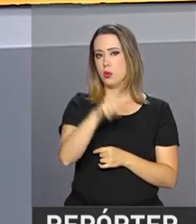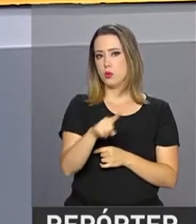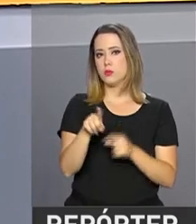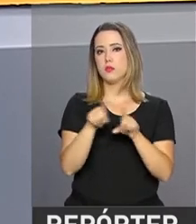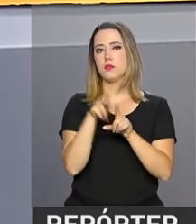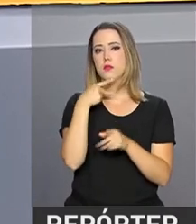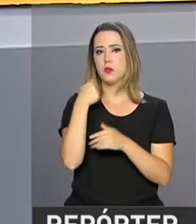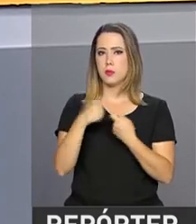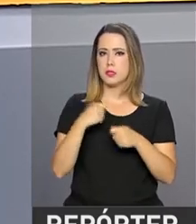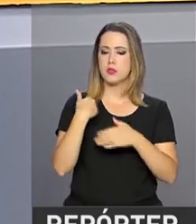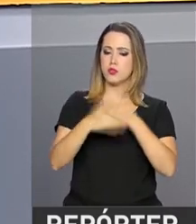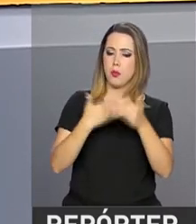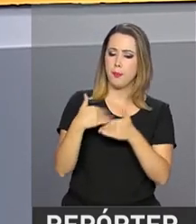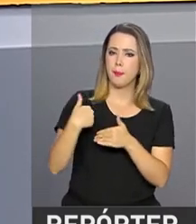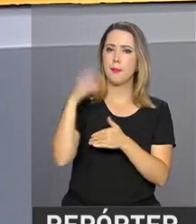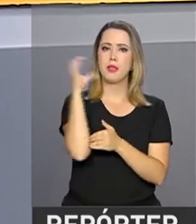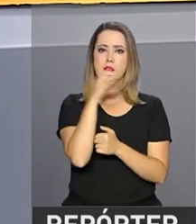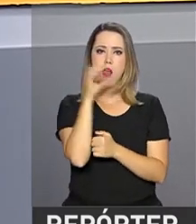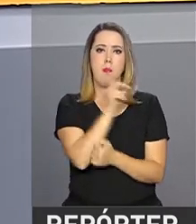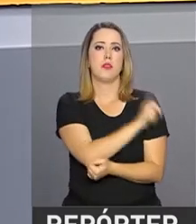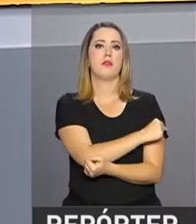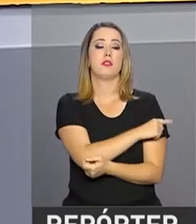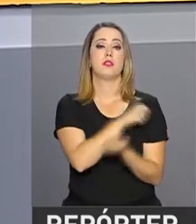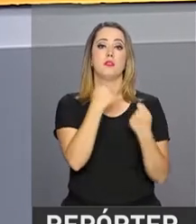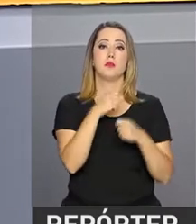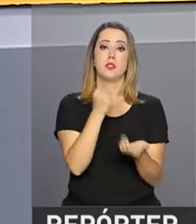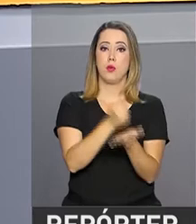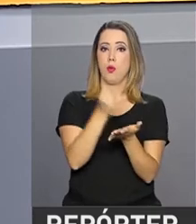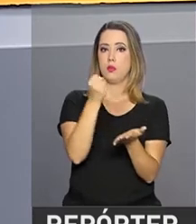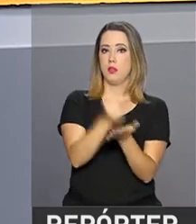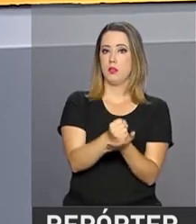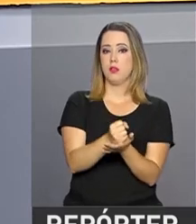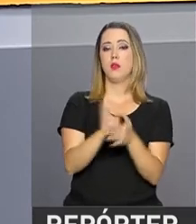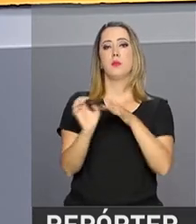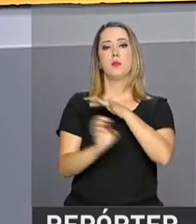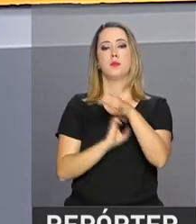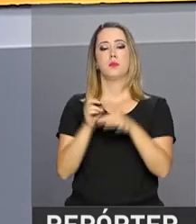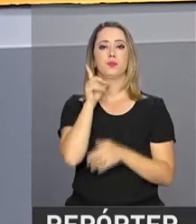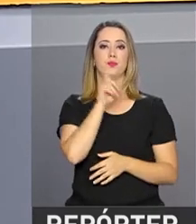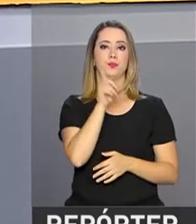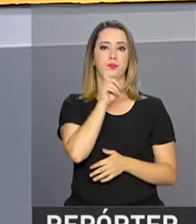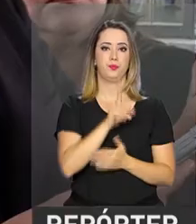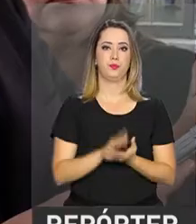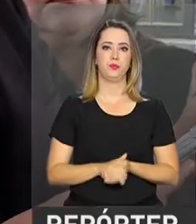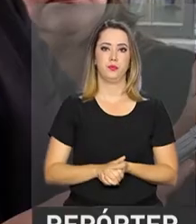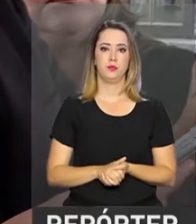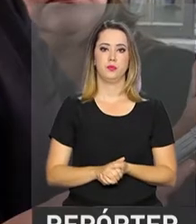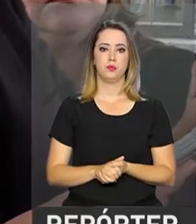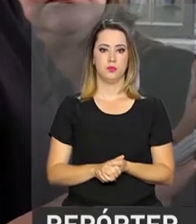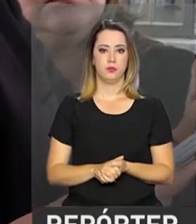agilizar a produção da vacina, o governo brasileiro deverá contratar uma empresa americana.